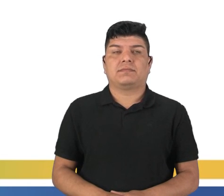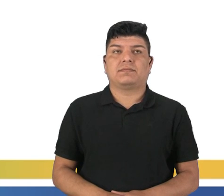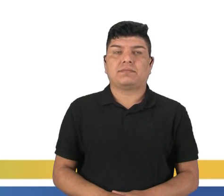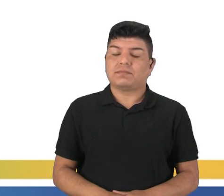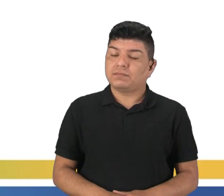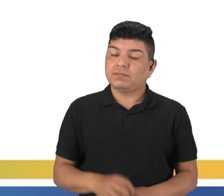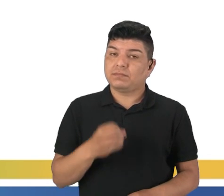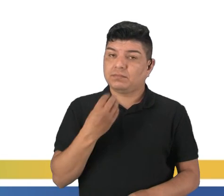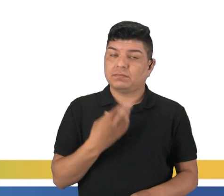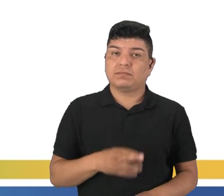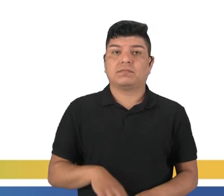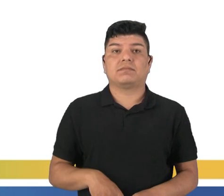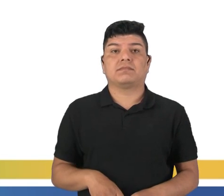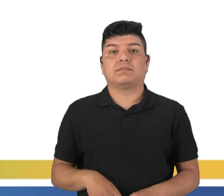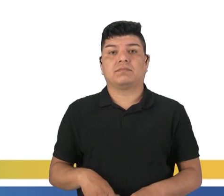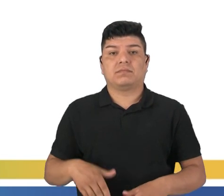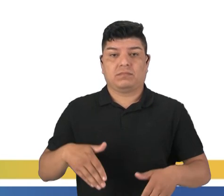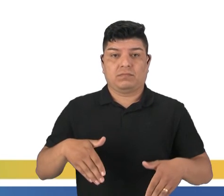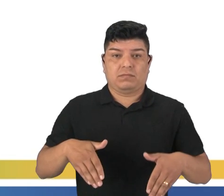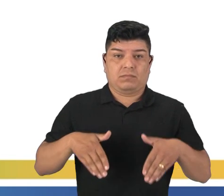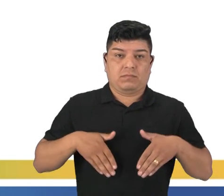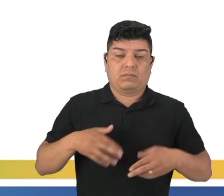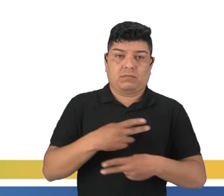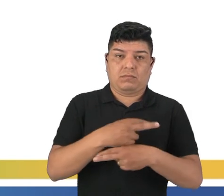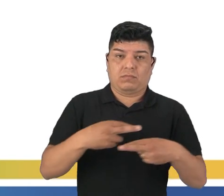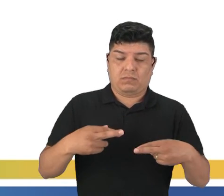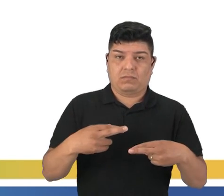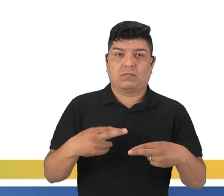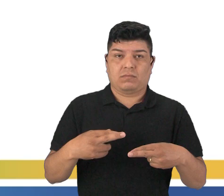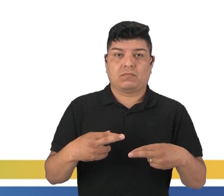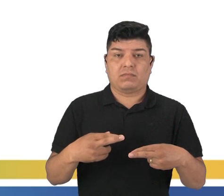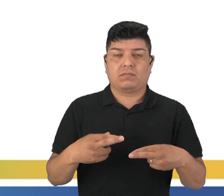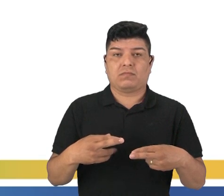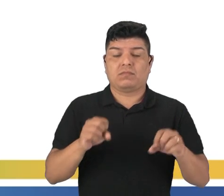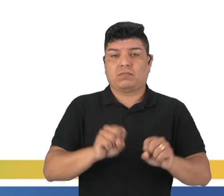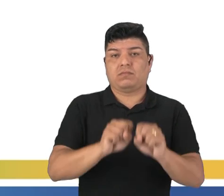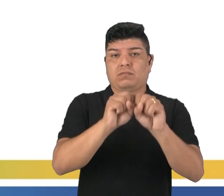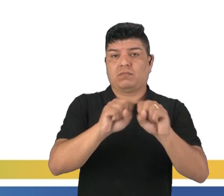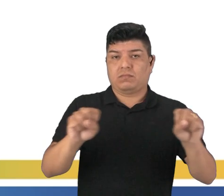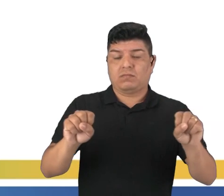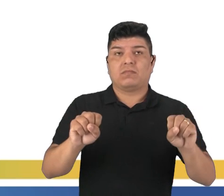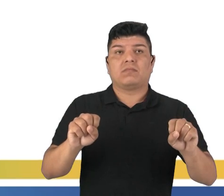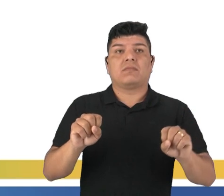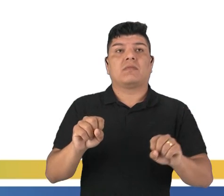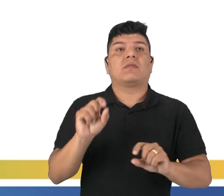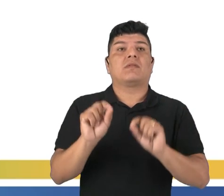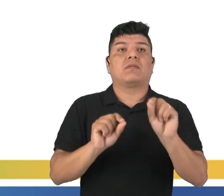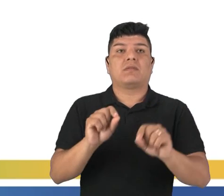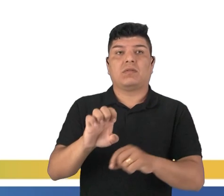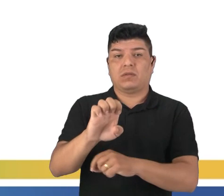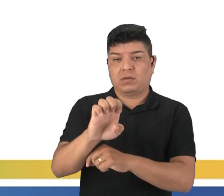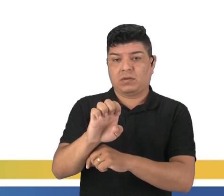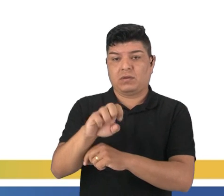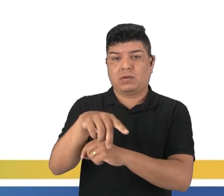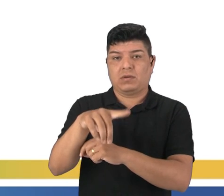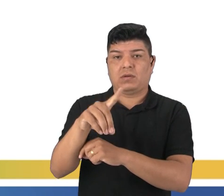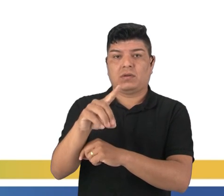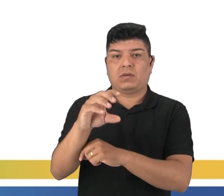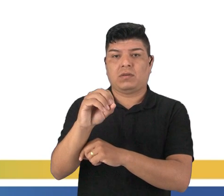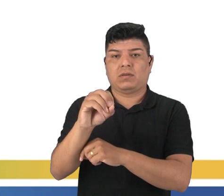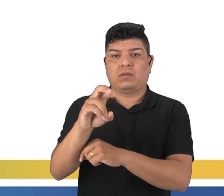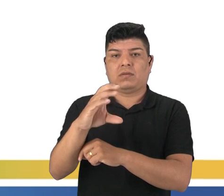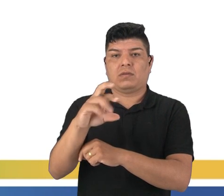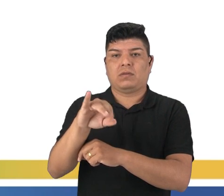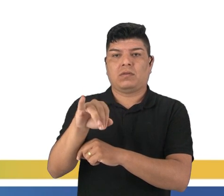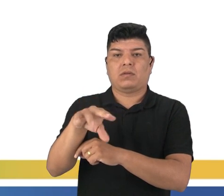Bom, os órgãos, né, do nosso sistema endócrino servem para